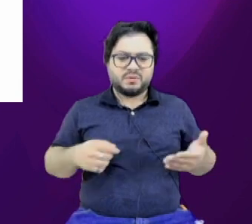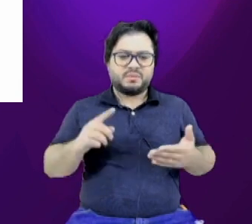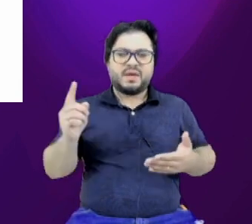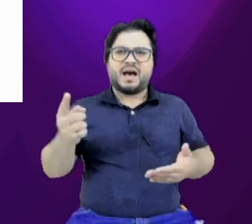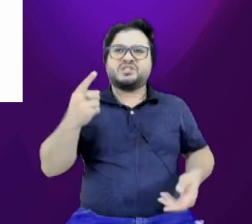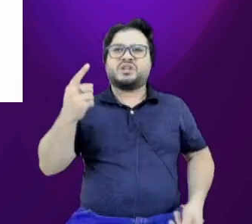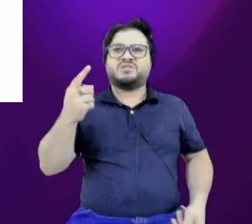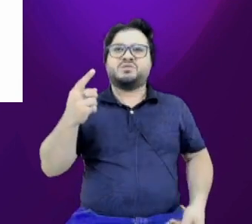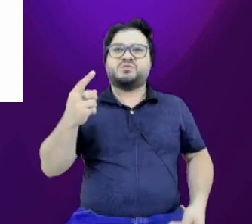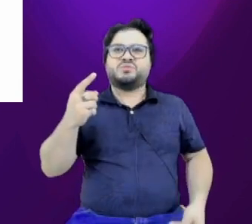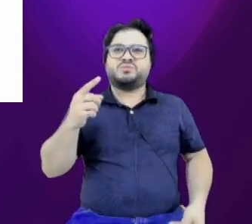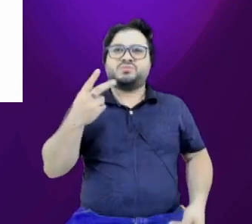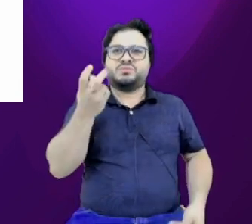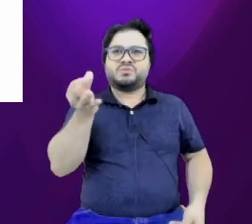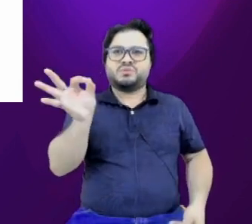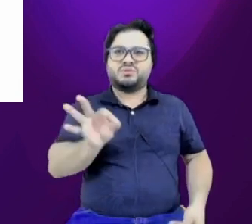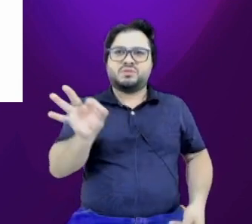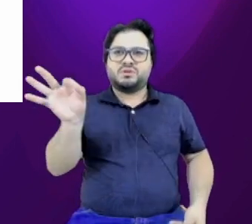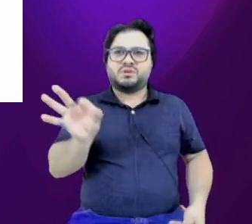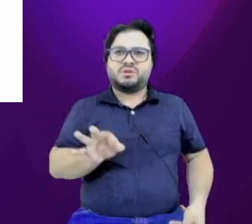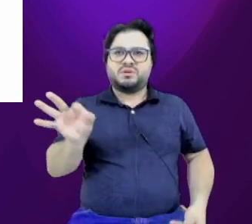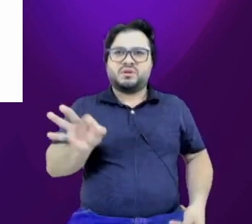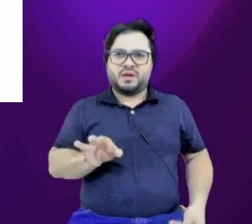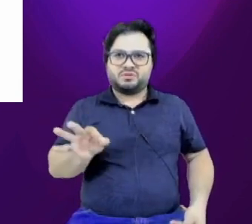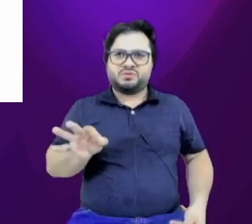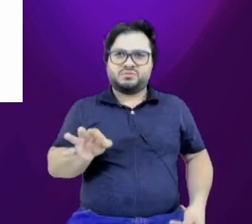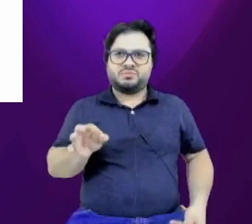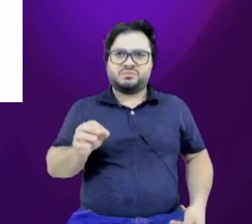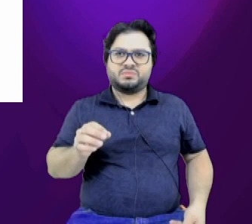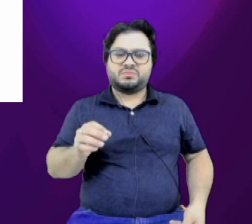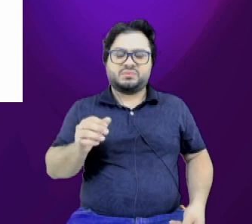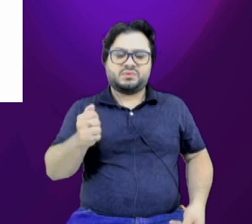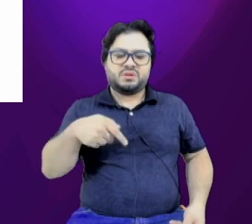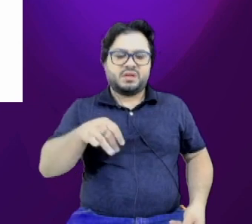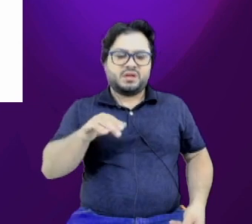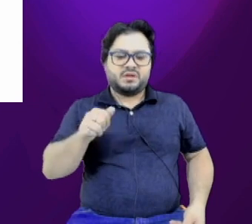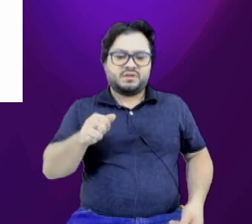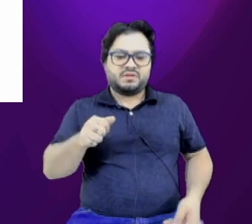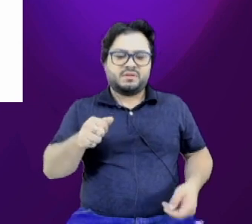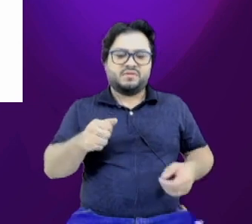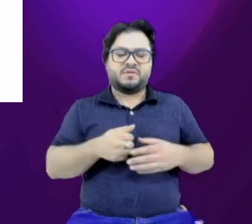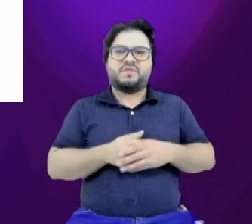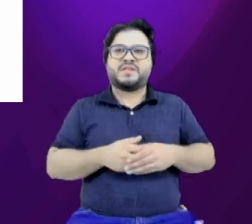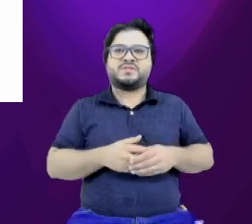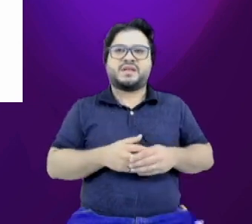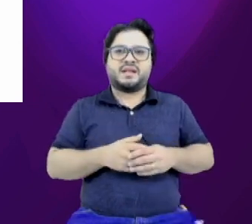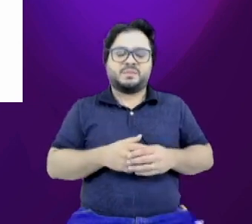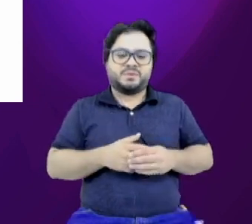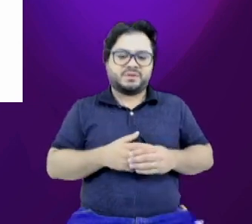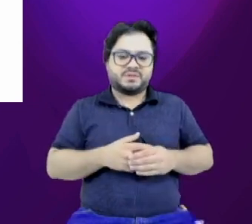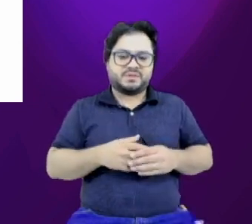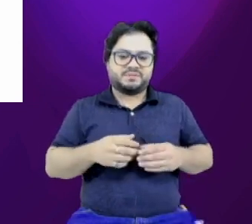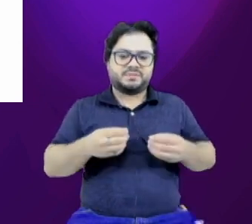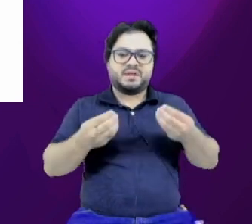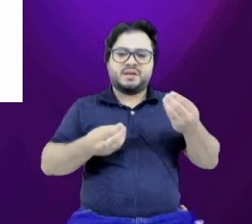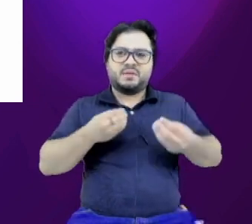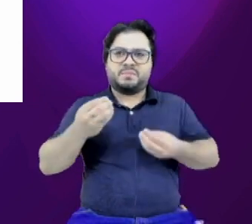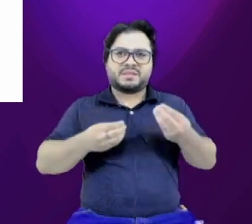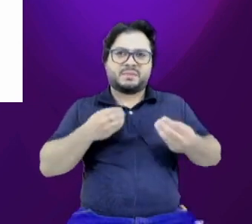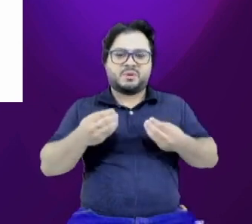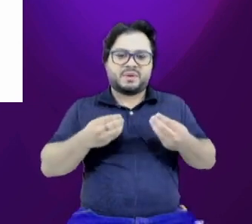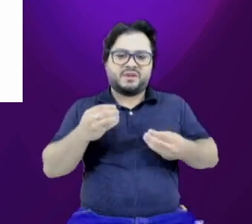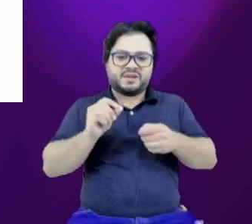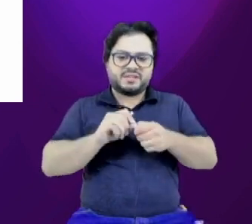e de 26% para a liberação dos laudos anátomos patológicos. E, como o Dequitier falou, o que